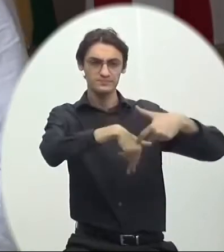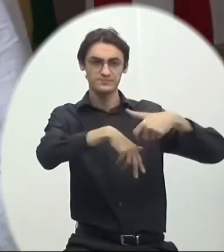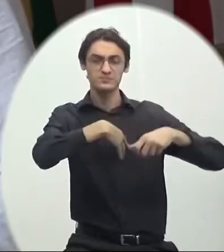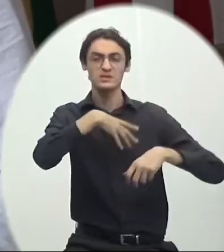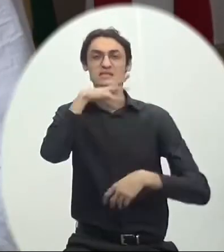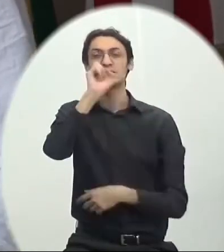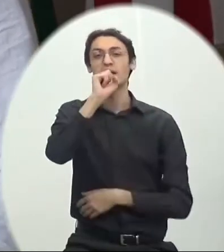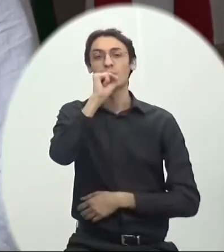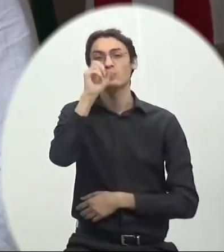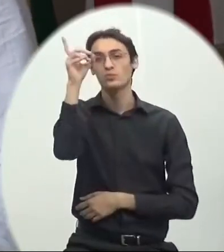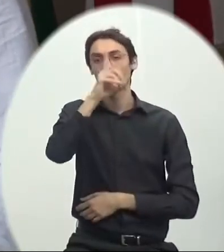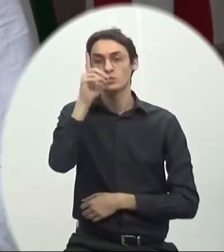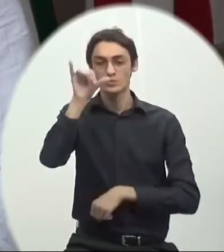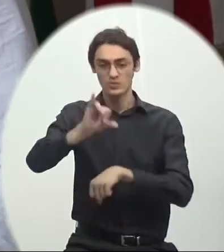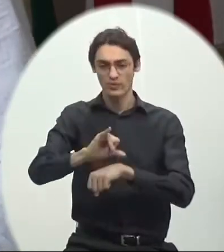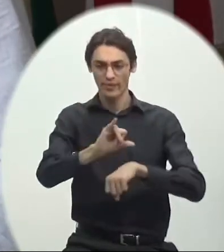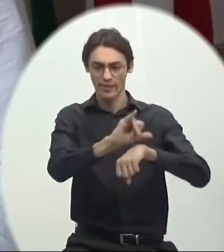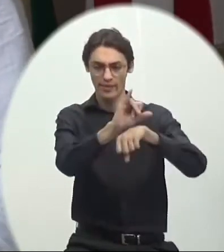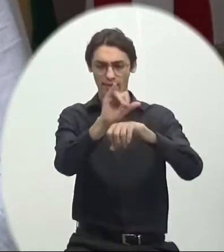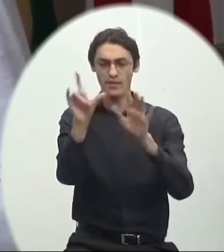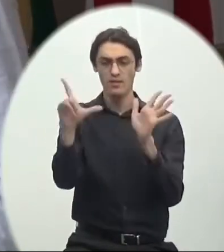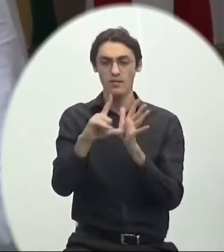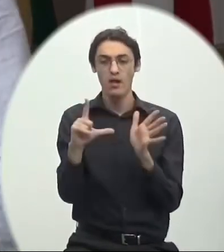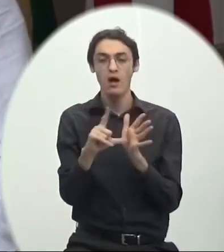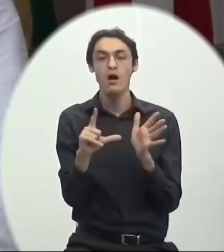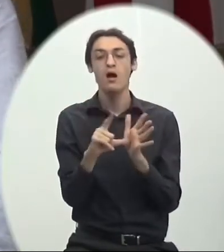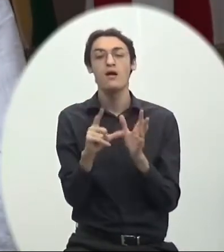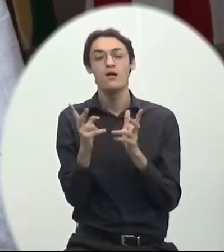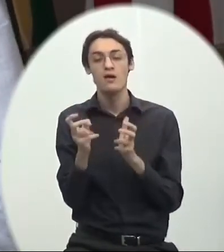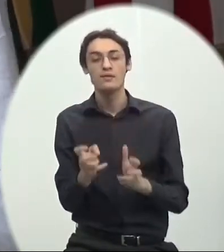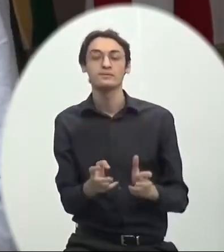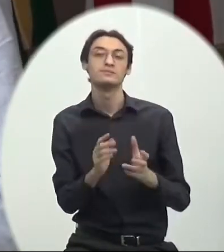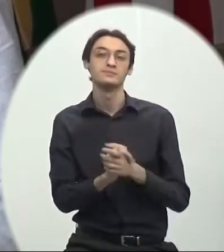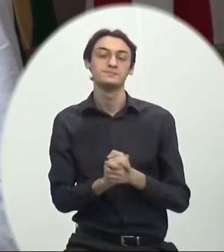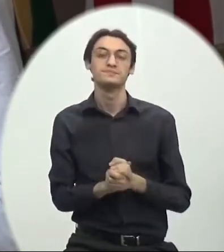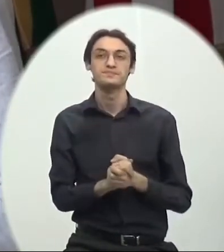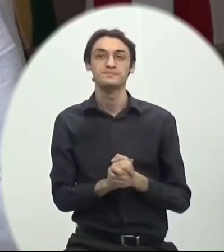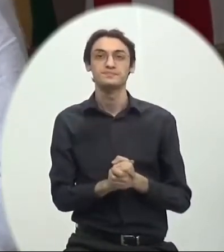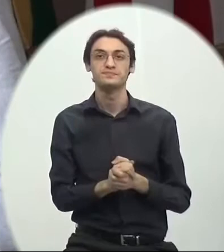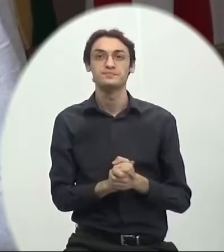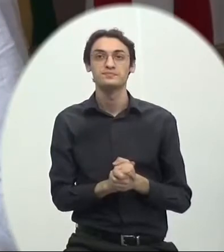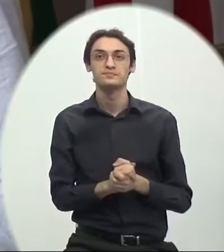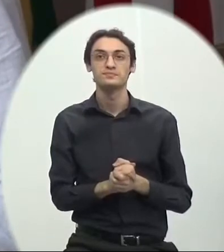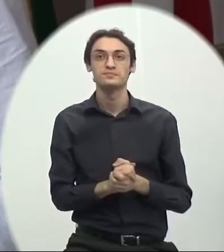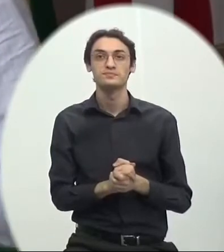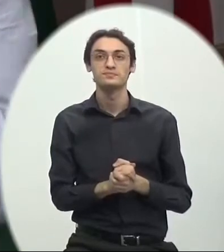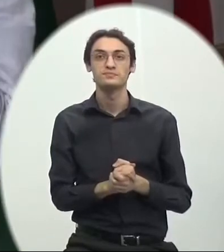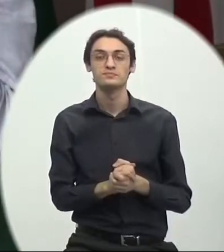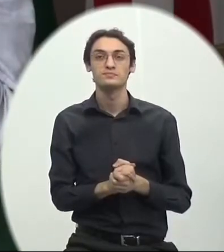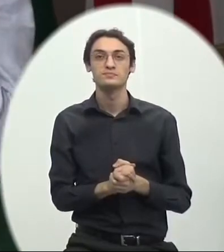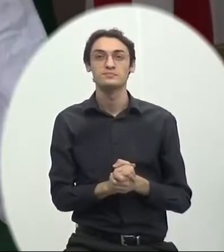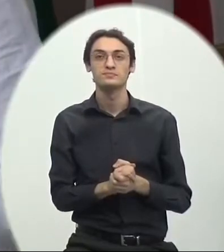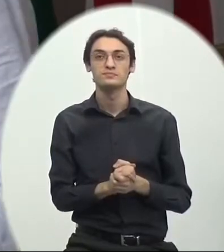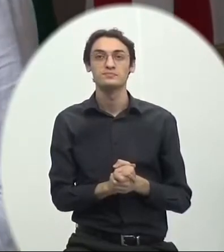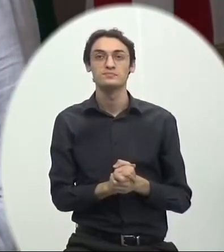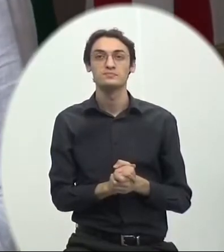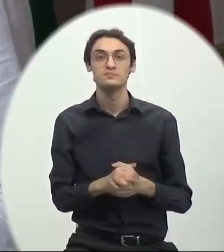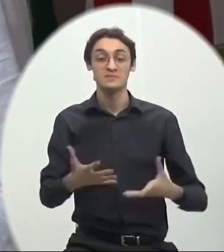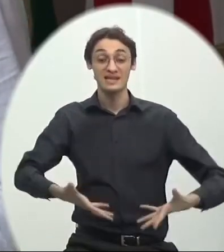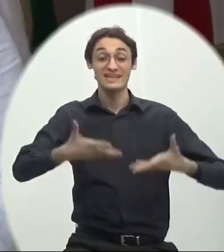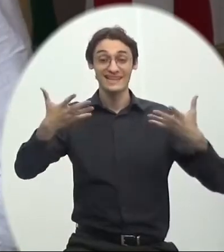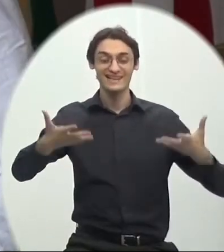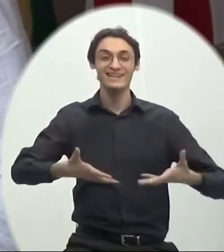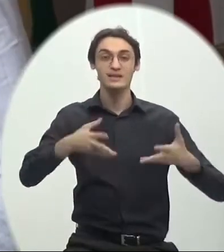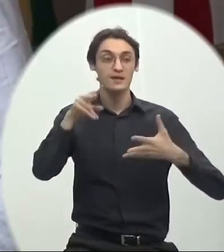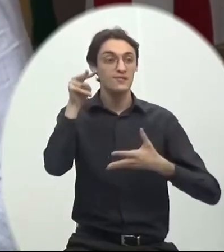aí no centro, nas lojas, né? Então isso nos dá sim uma certa alegria, por um lado,